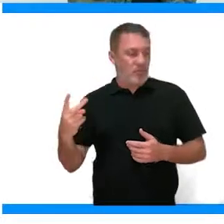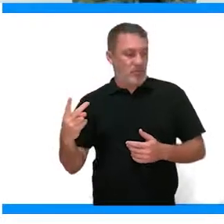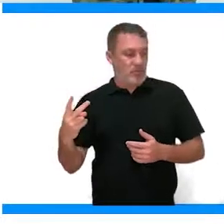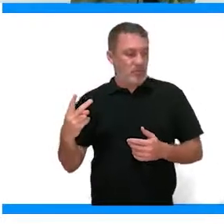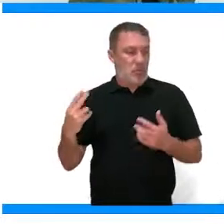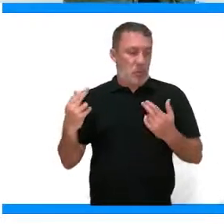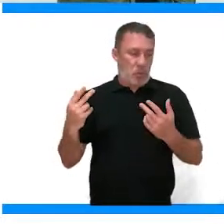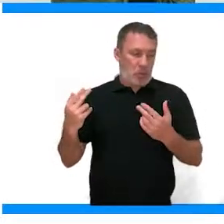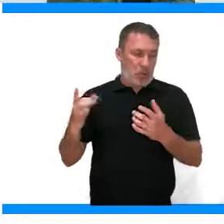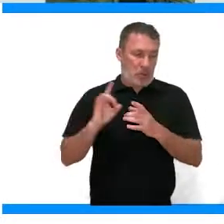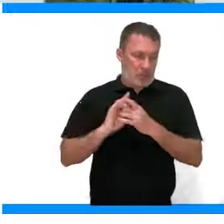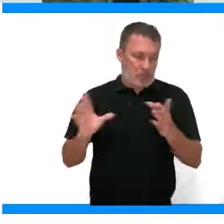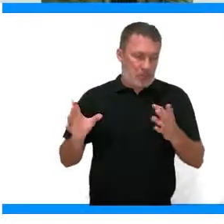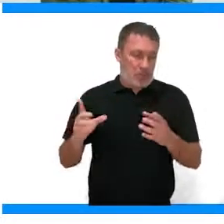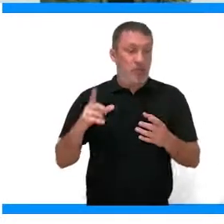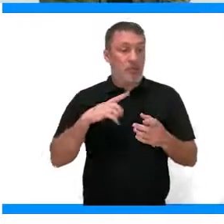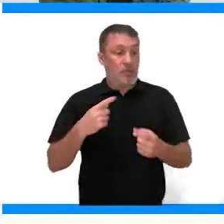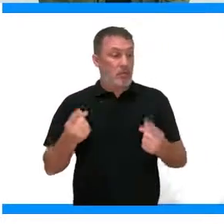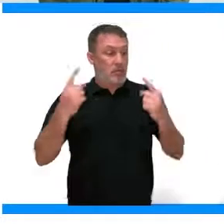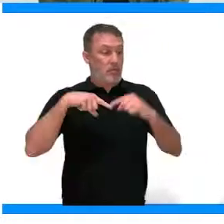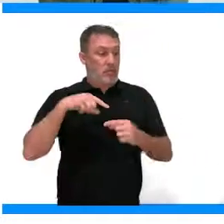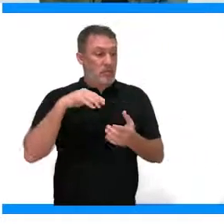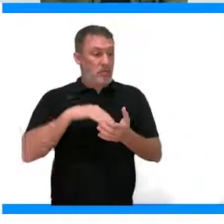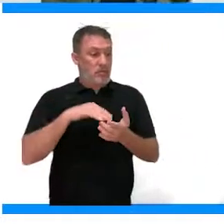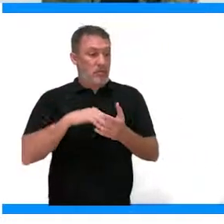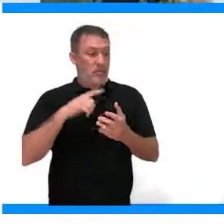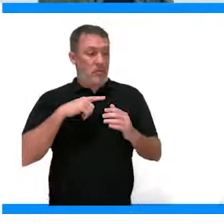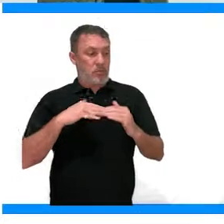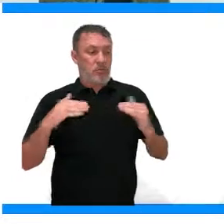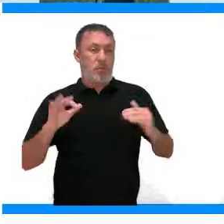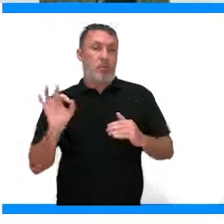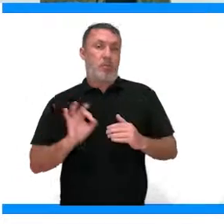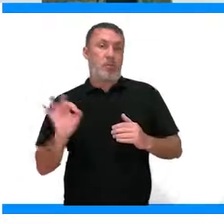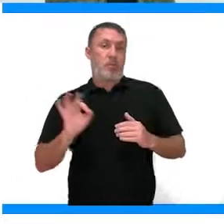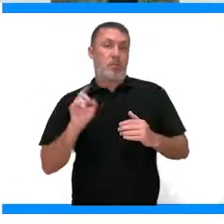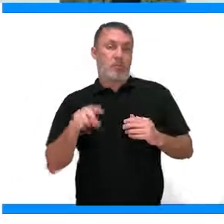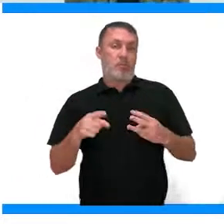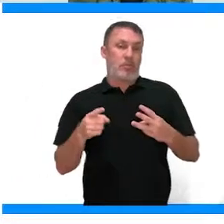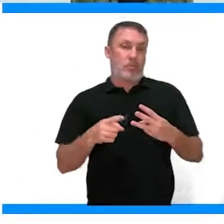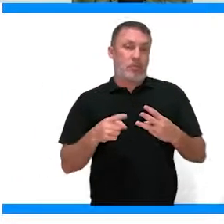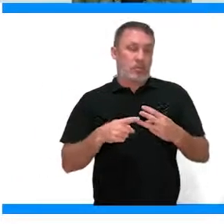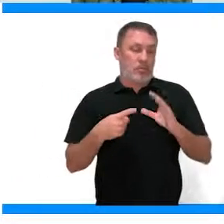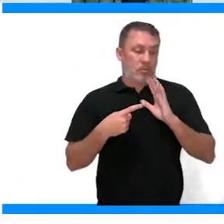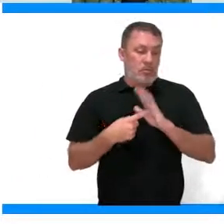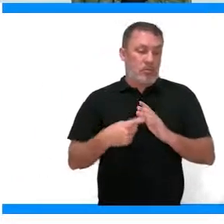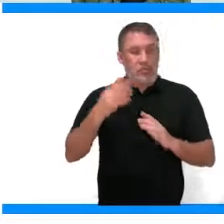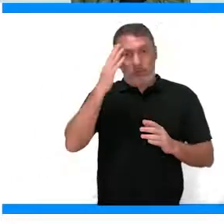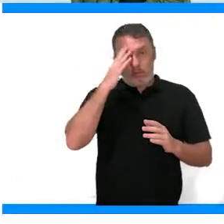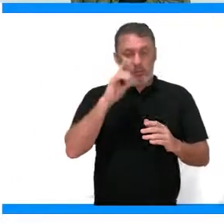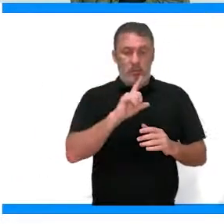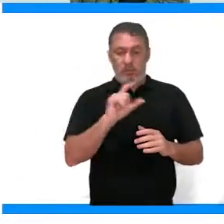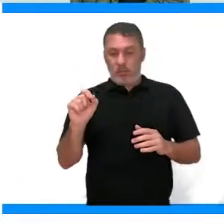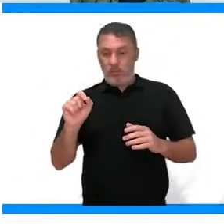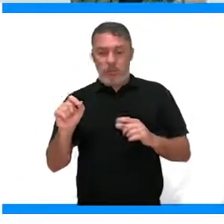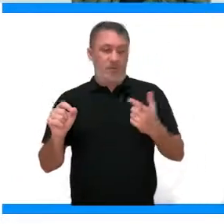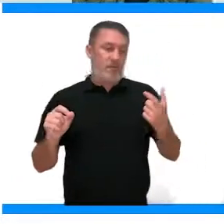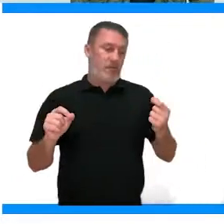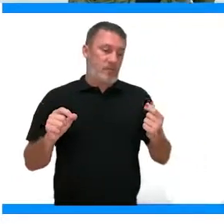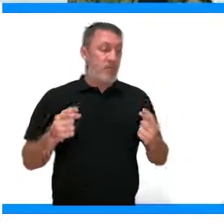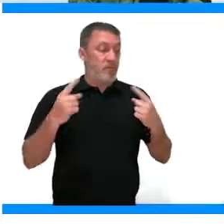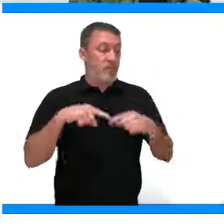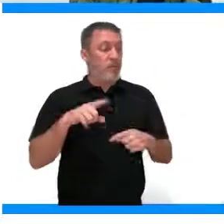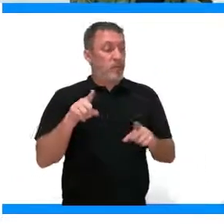0,2, também pode ser escrito na forma decimal, e aí a sua probabilidade vai da escala de 0 até 1. Né? E